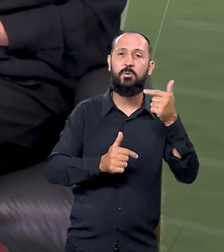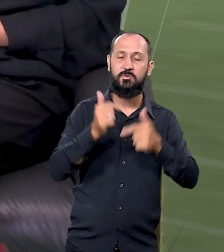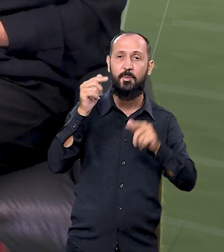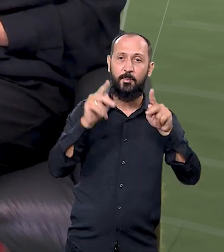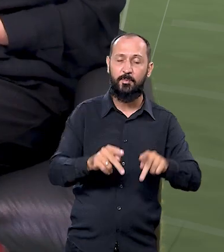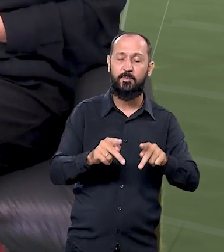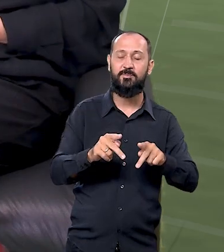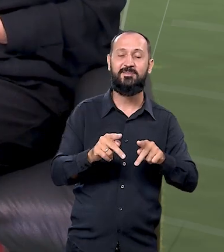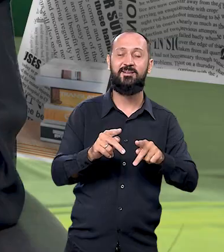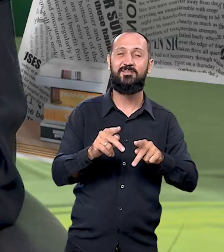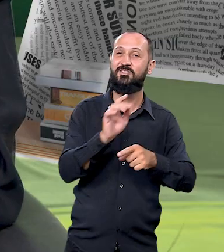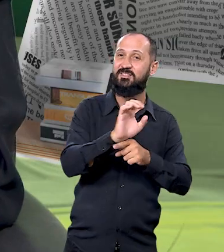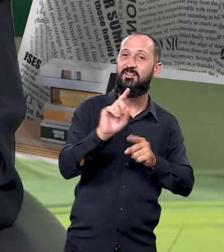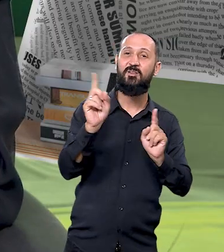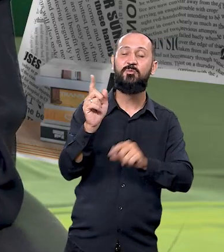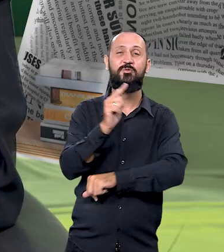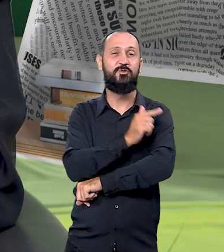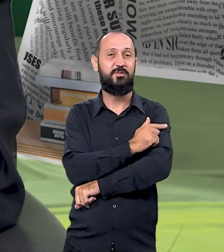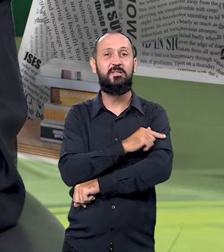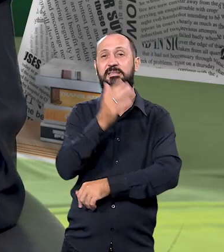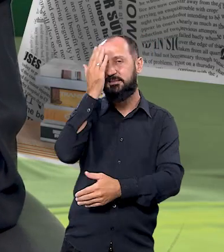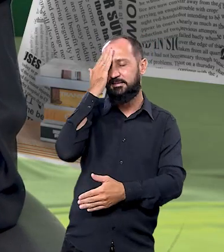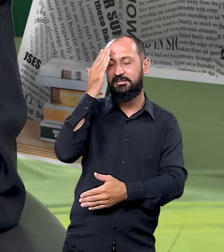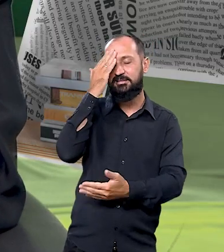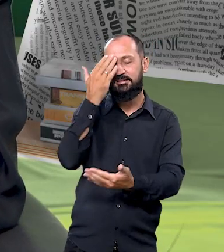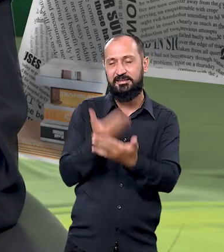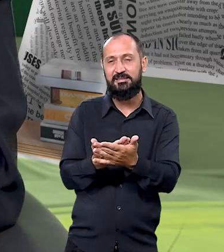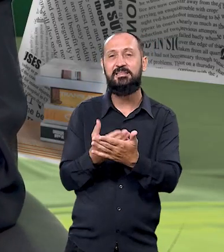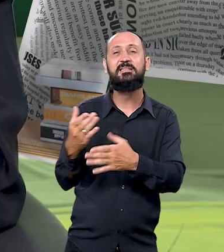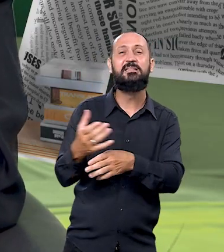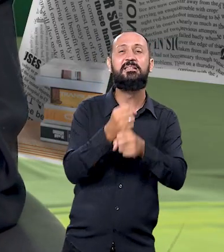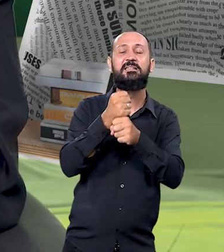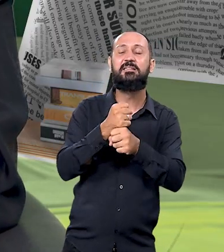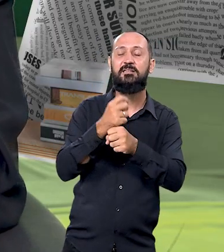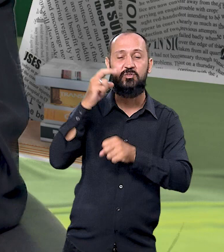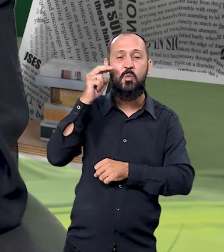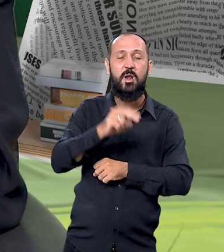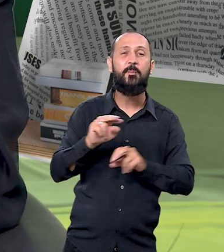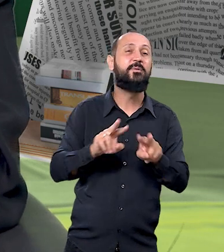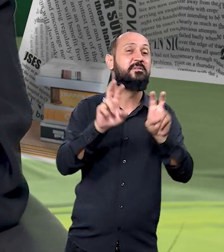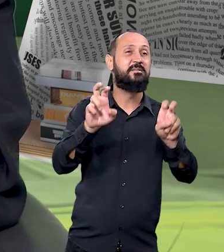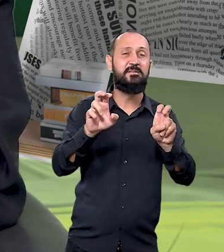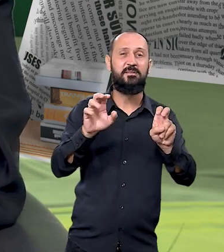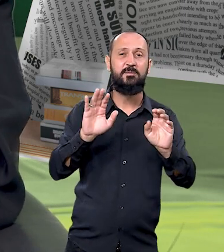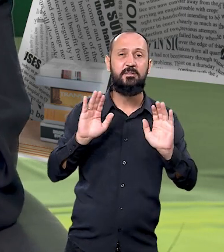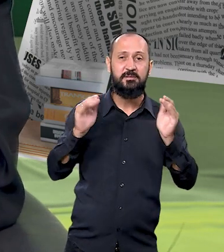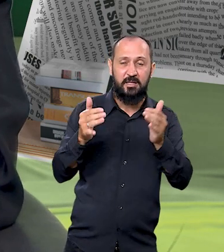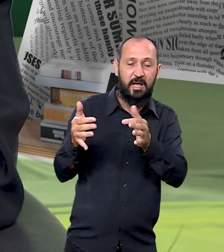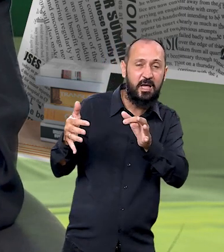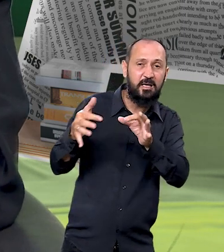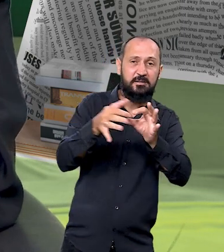de estado e não de gestão. O governador está convicto que a gente precisa olhar para essa pasta com centralidade e